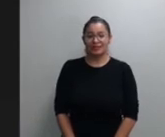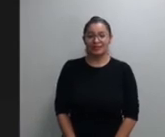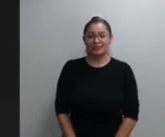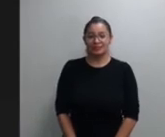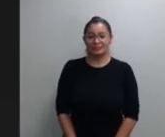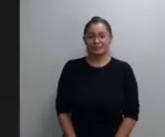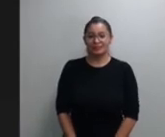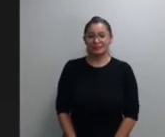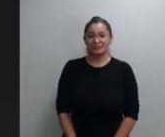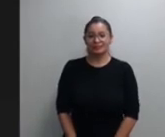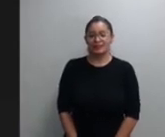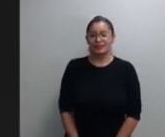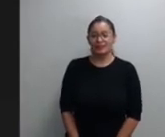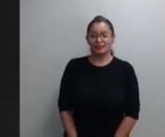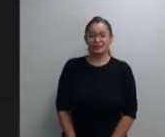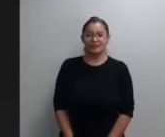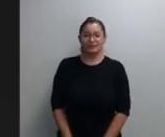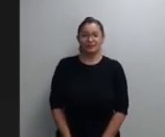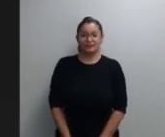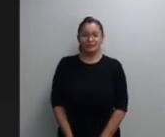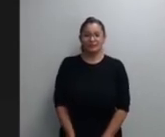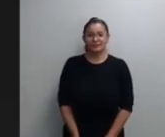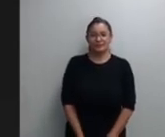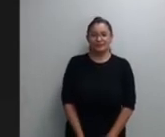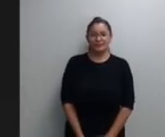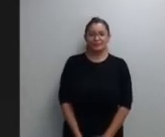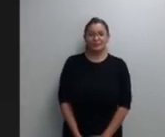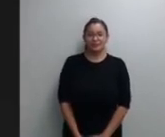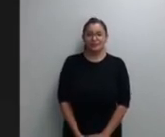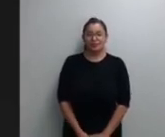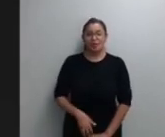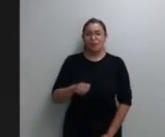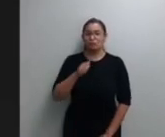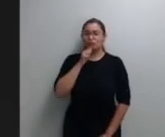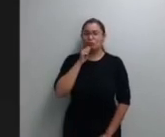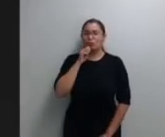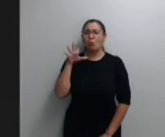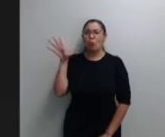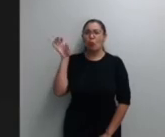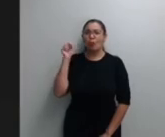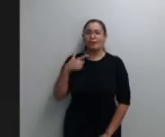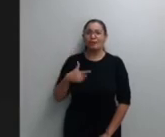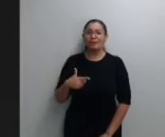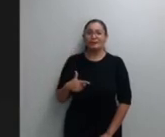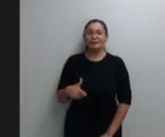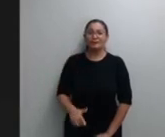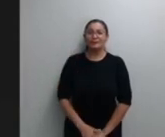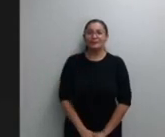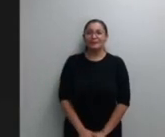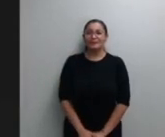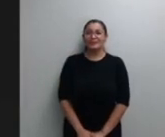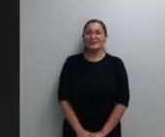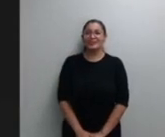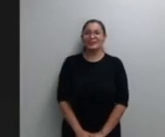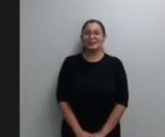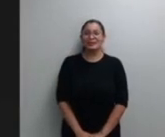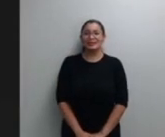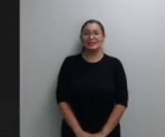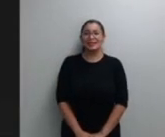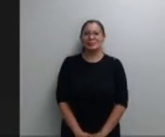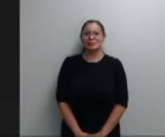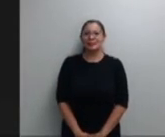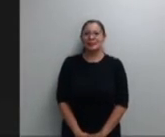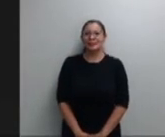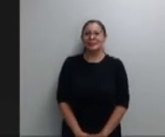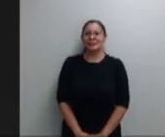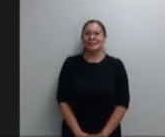está sem som ainda continua sem som pronto pronto ministro Napoleão agora liberou liberou